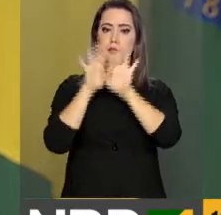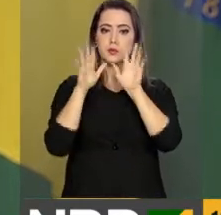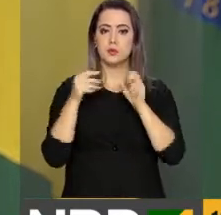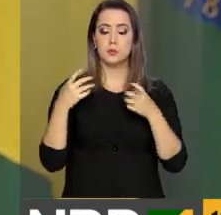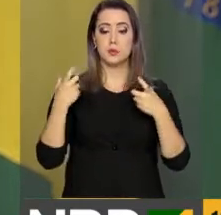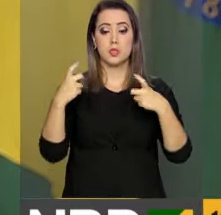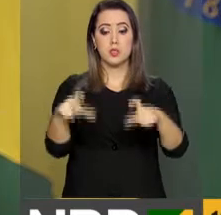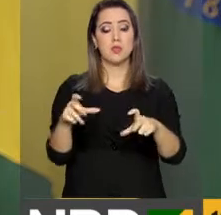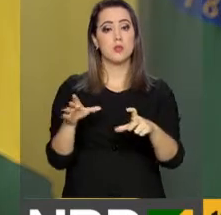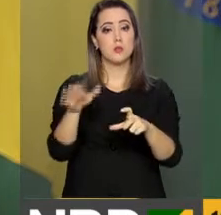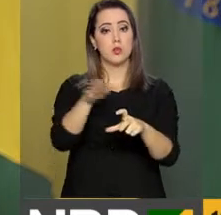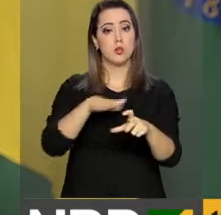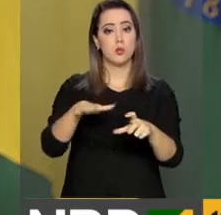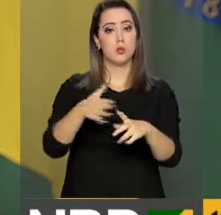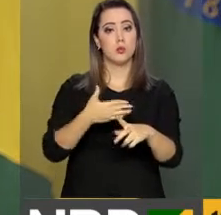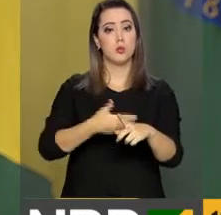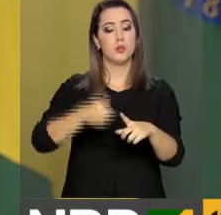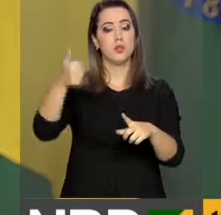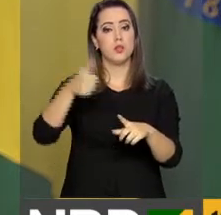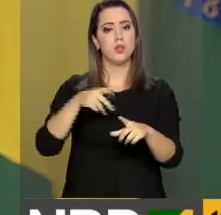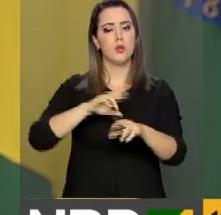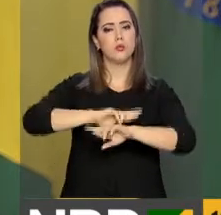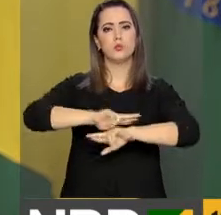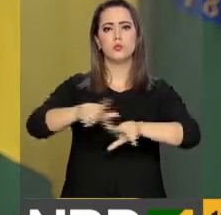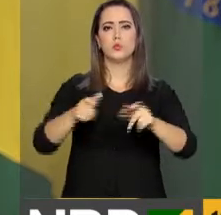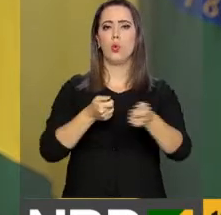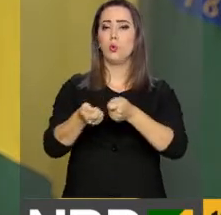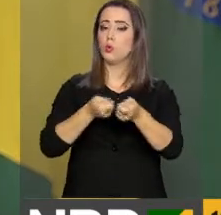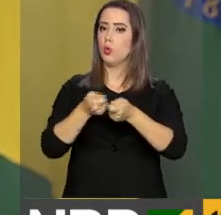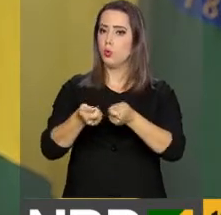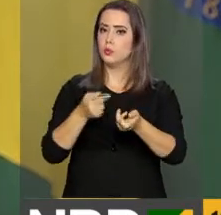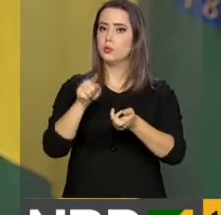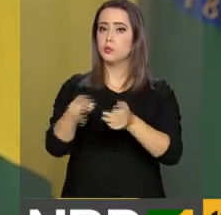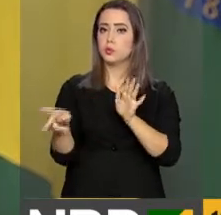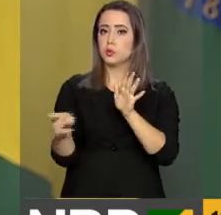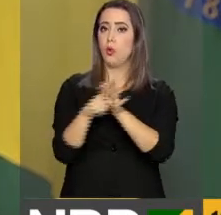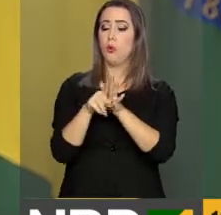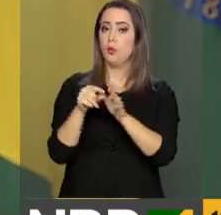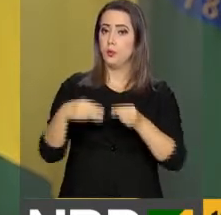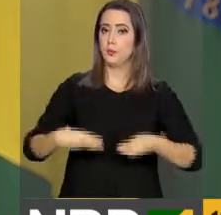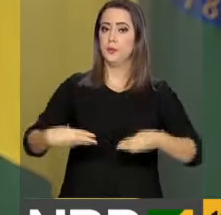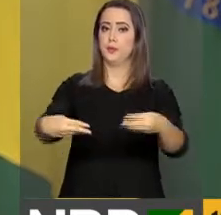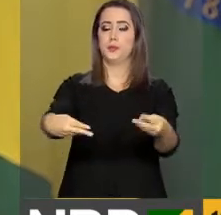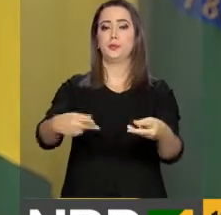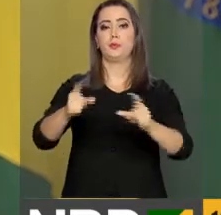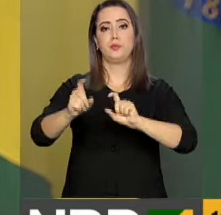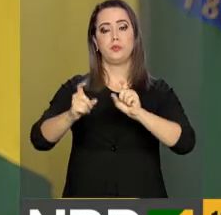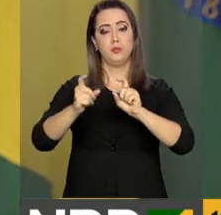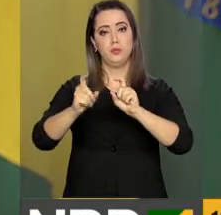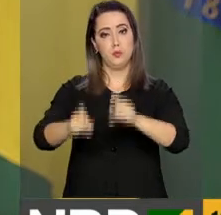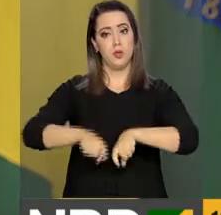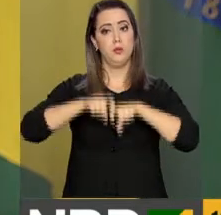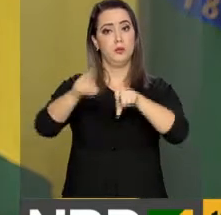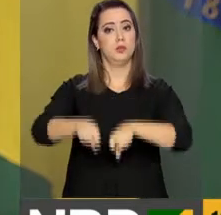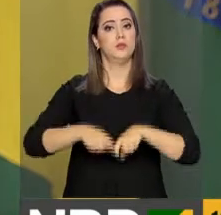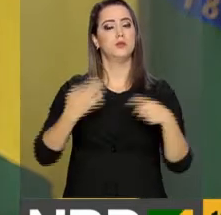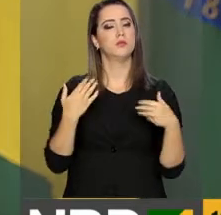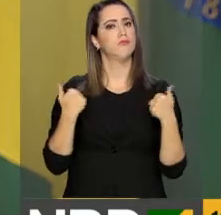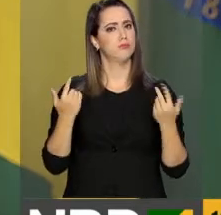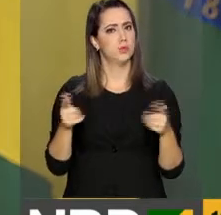setor, aperfeiçoa mecanismos de controle do próprio Ministério da Agricultura e, além